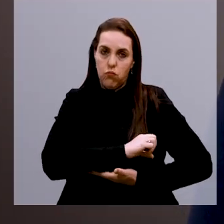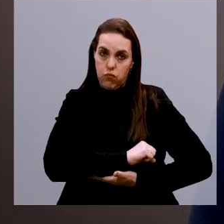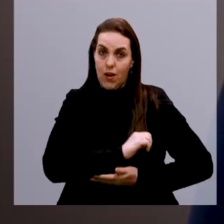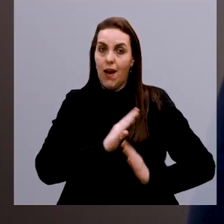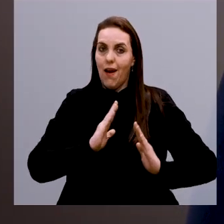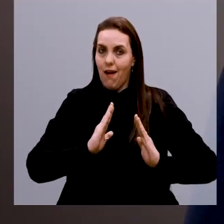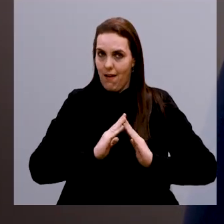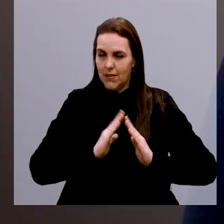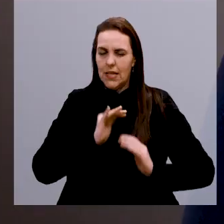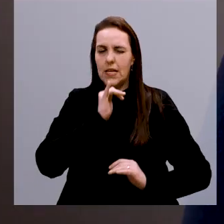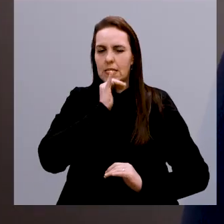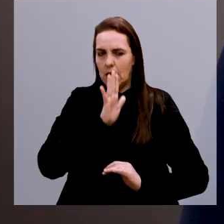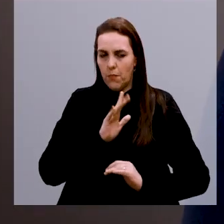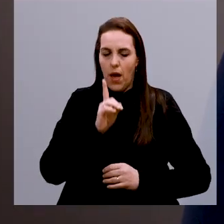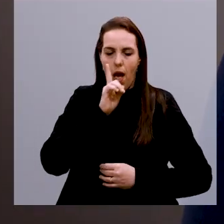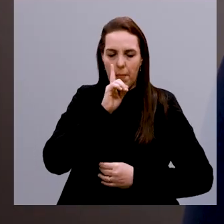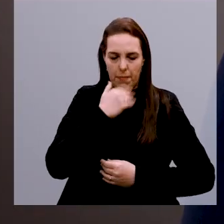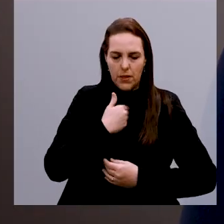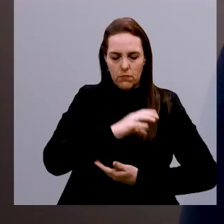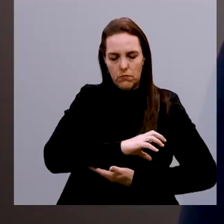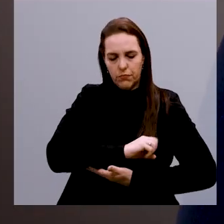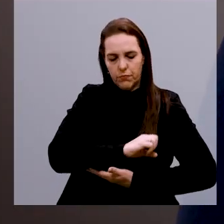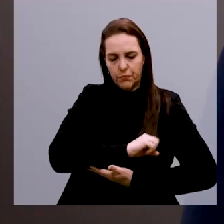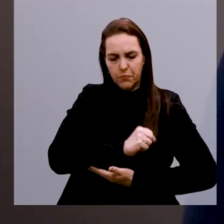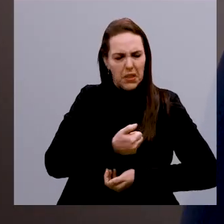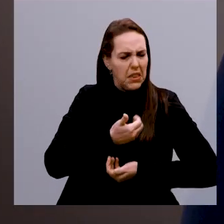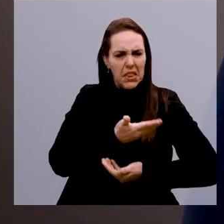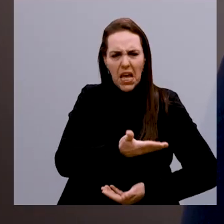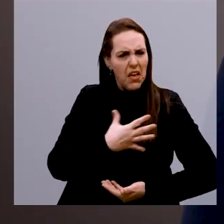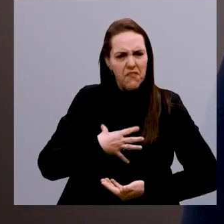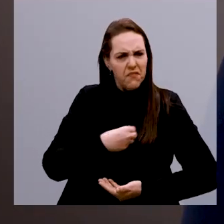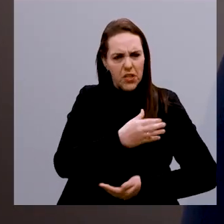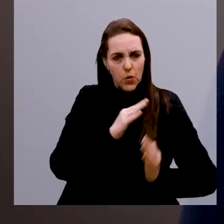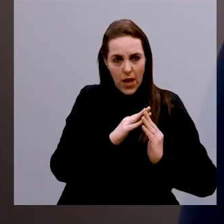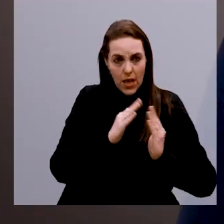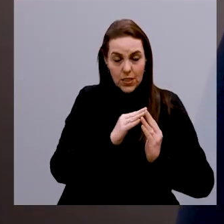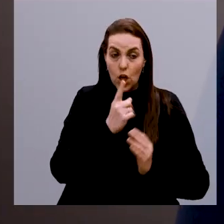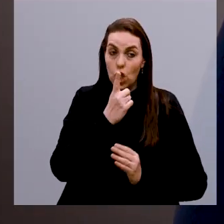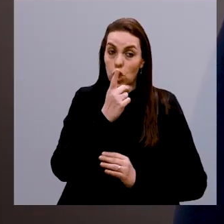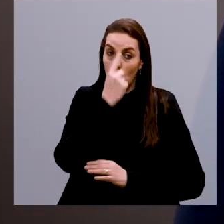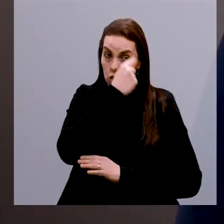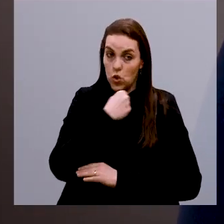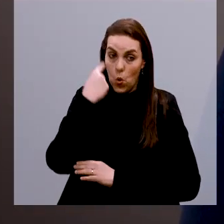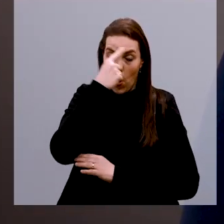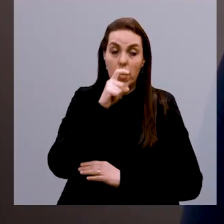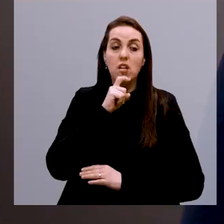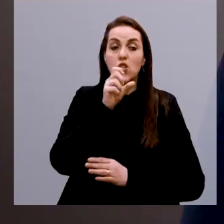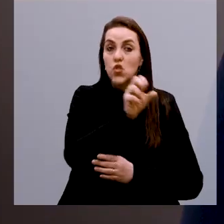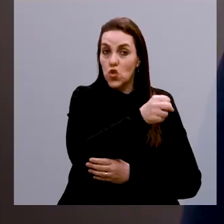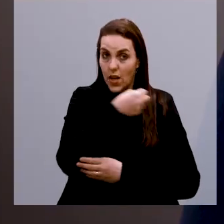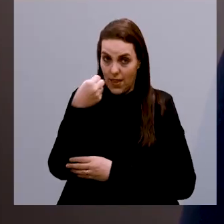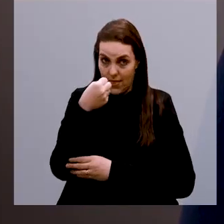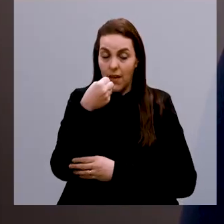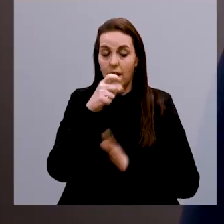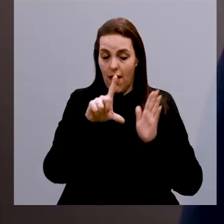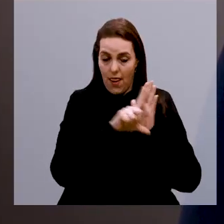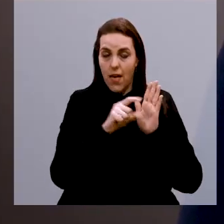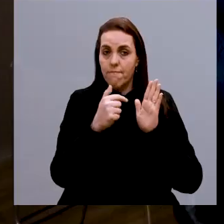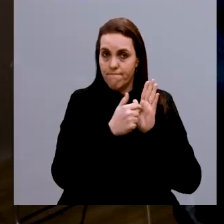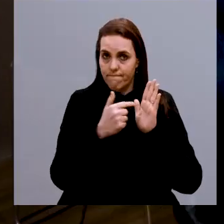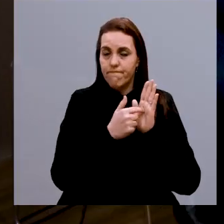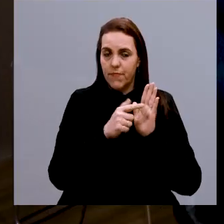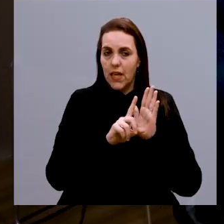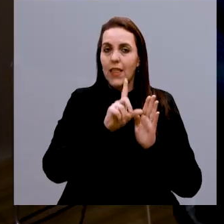em casa, né? Por exemplo, a mãe está retirando, para dar para o seu filho mesmo em casa. Então, 12 horas é na geladeira, que é o recomendado por